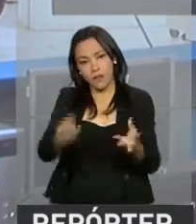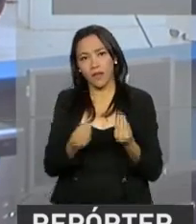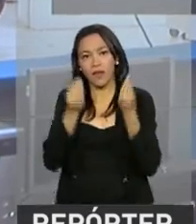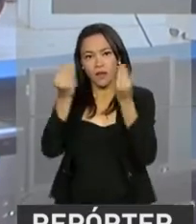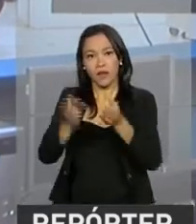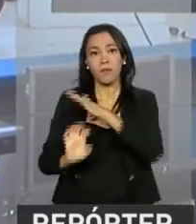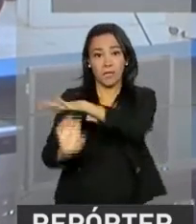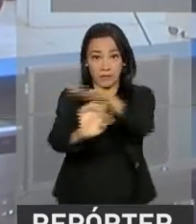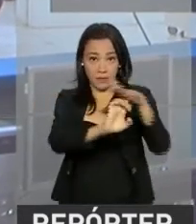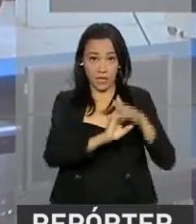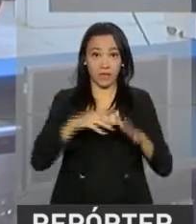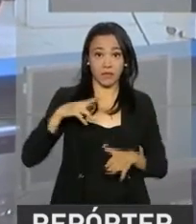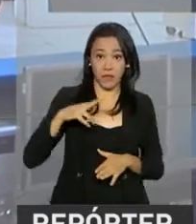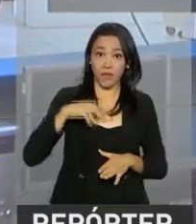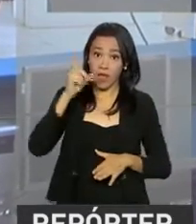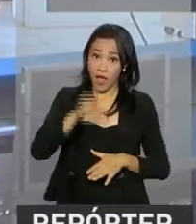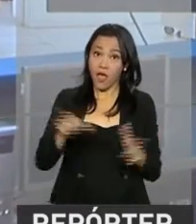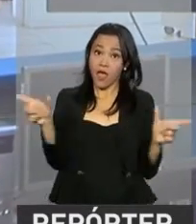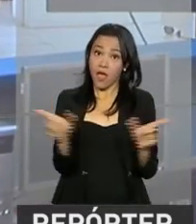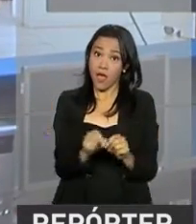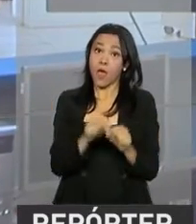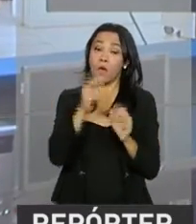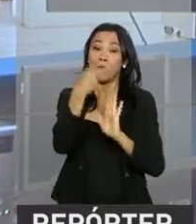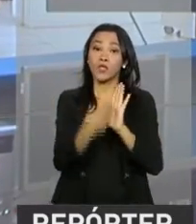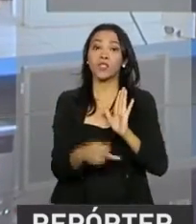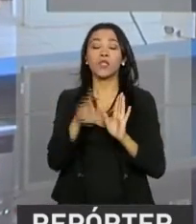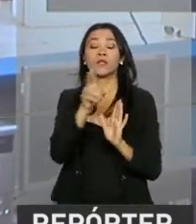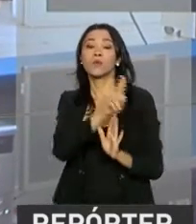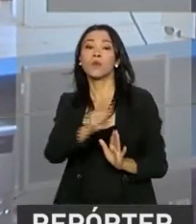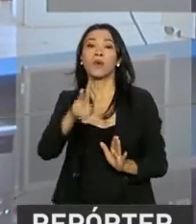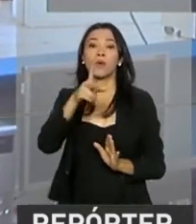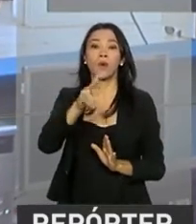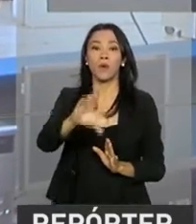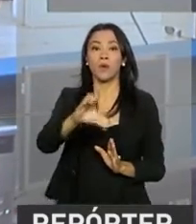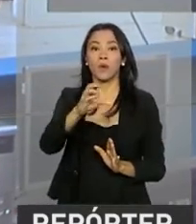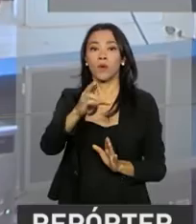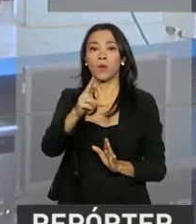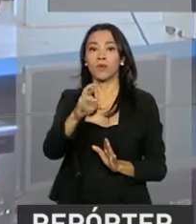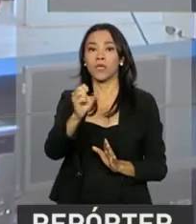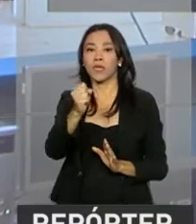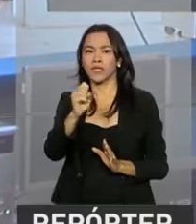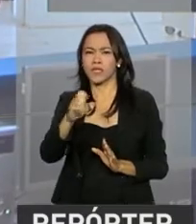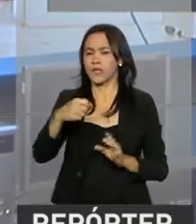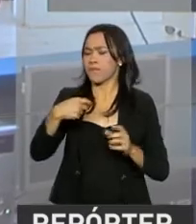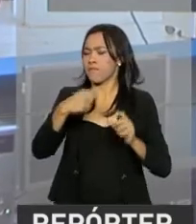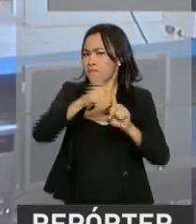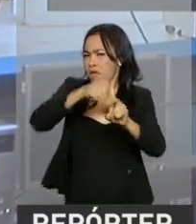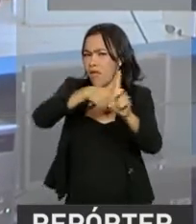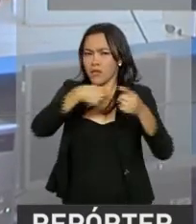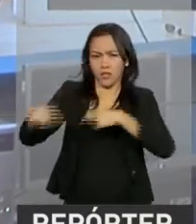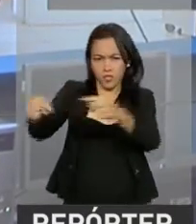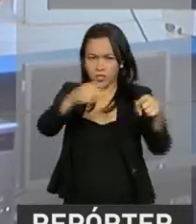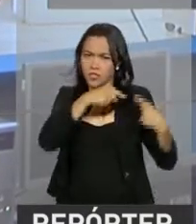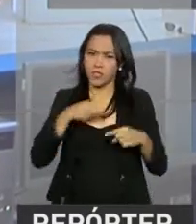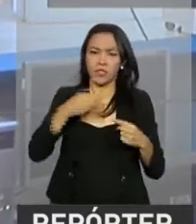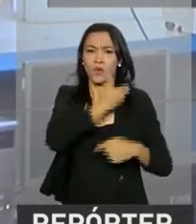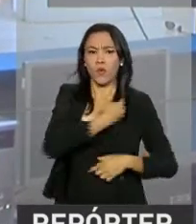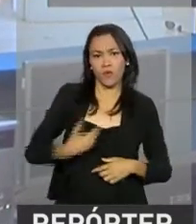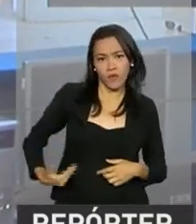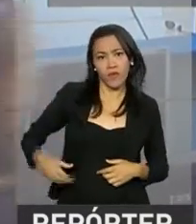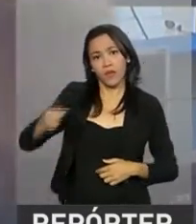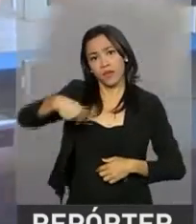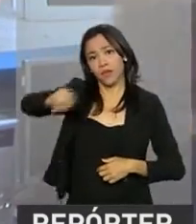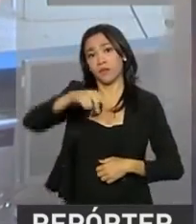privada Este é o Projeto Crescer que foi apresentado pelo governo após meses de debate entre governo agências reguladoras e